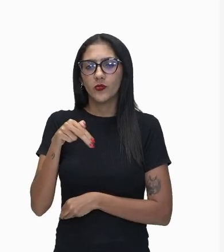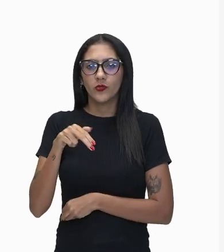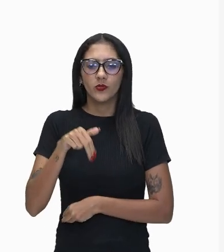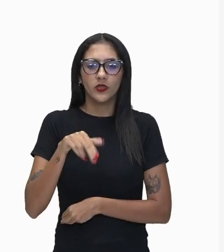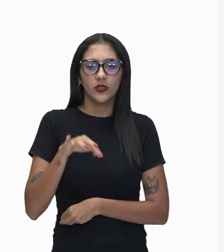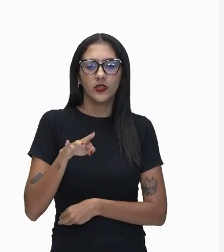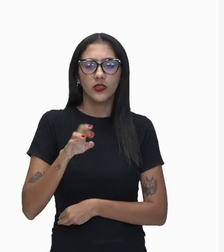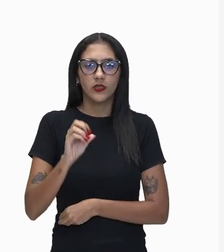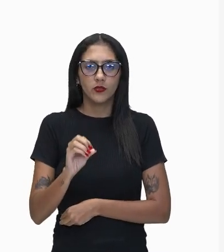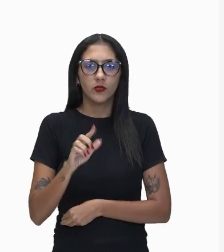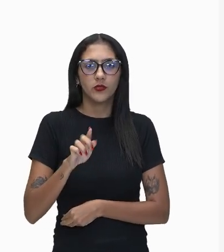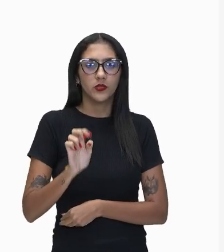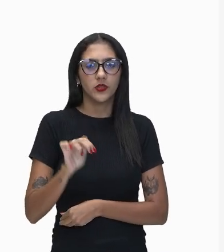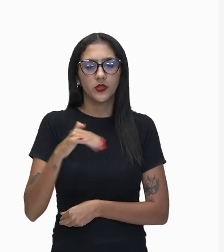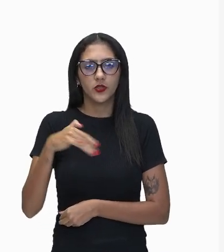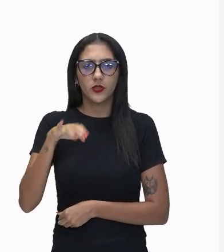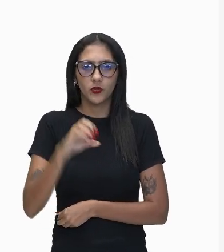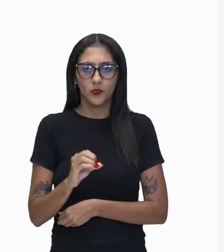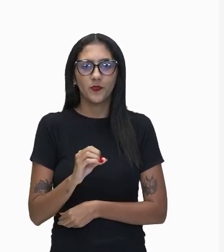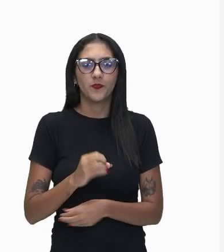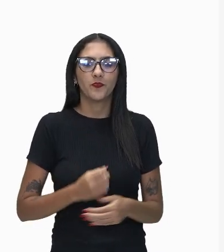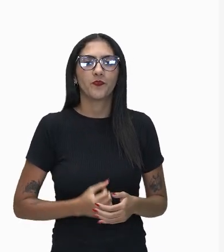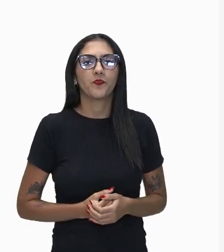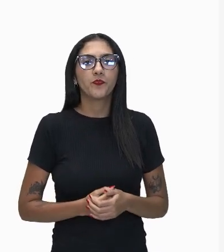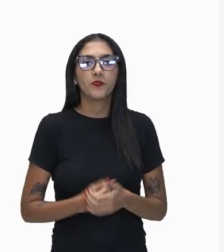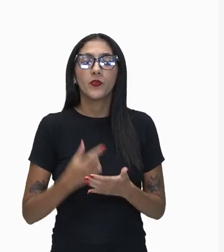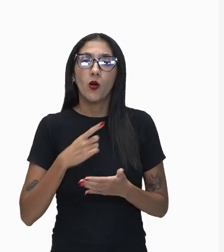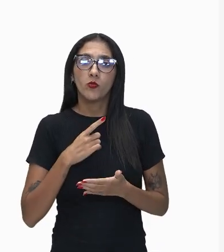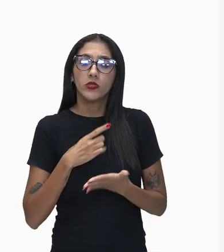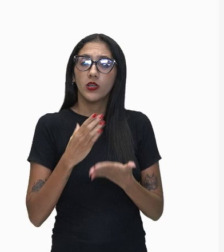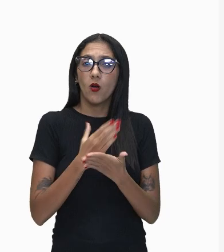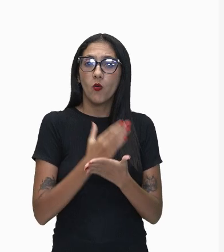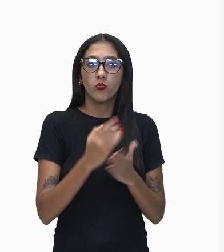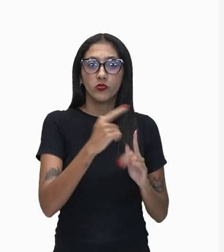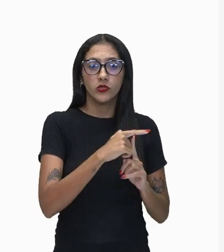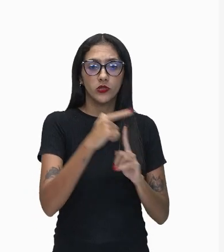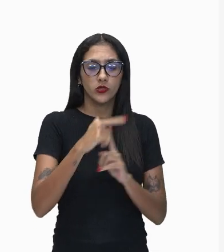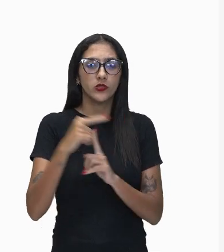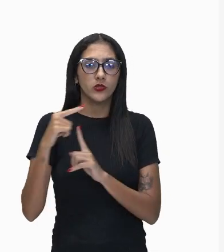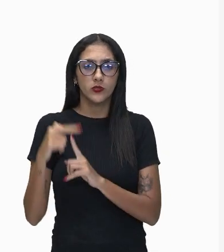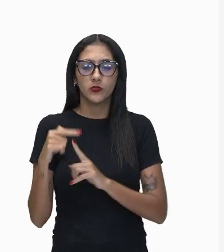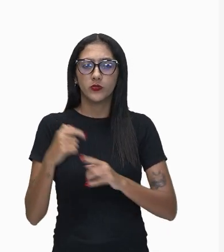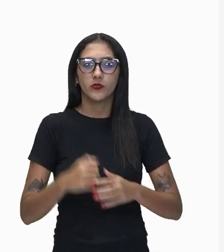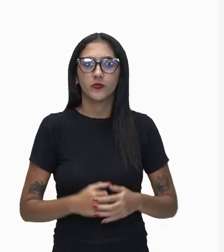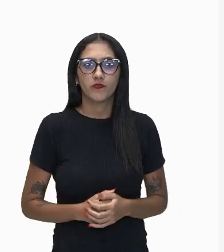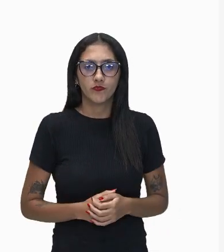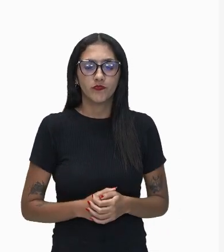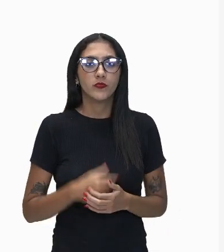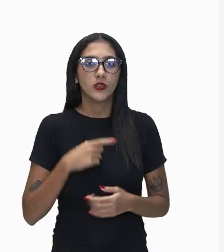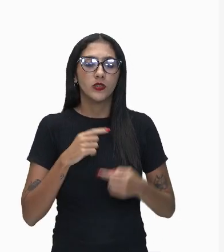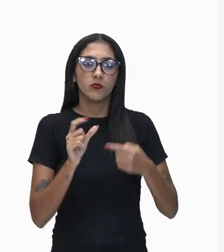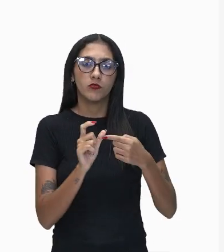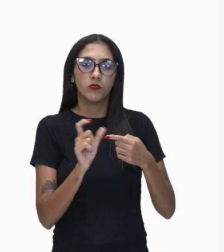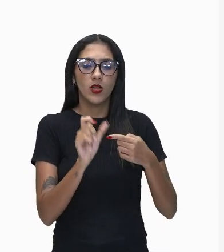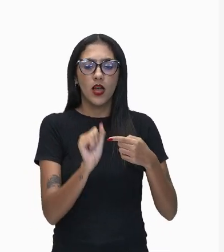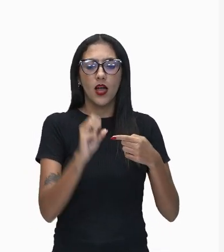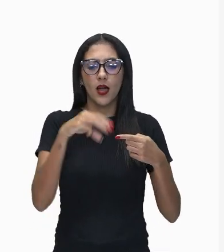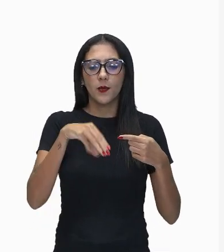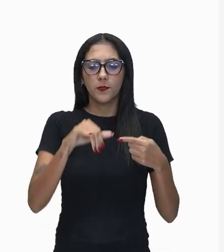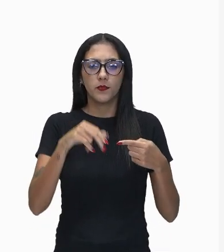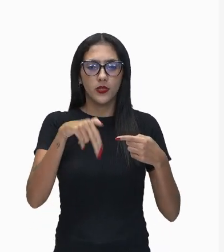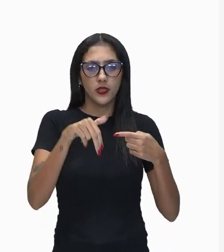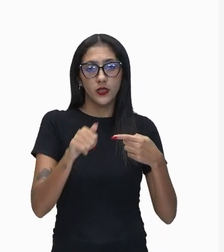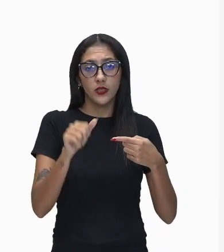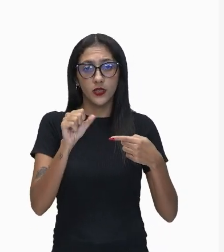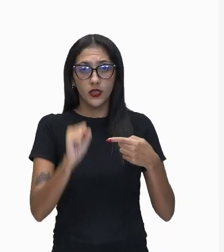E essas funções são classificadas em diferentes formas. Temos aí as aminas, as